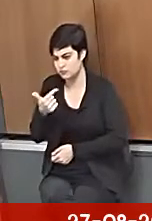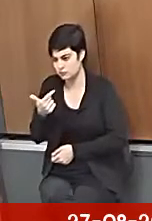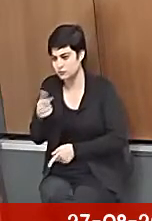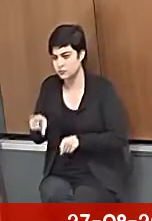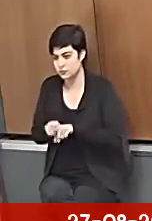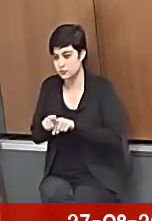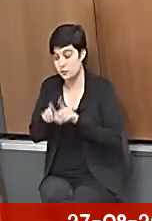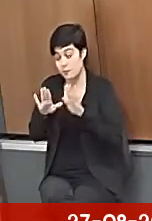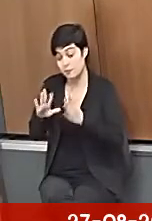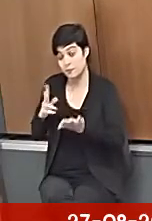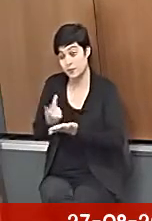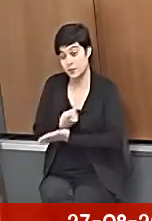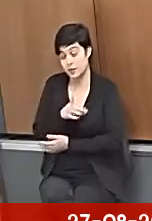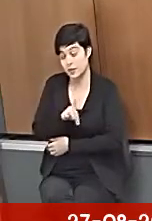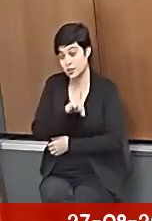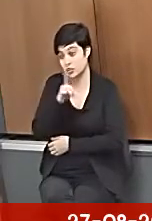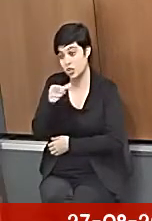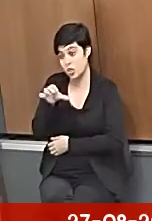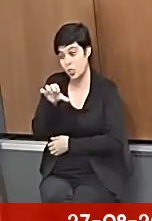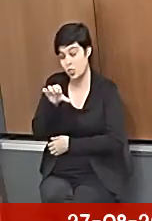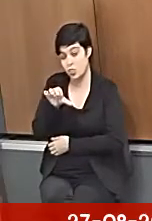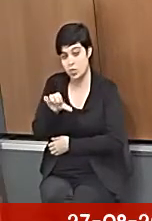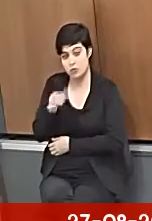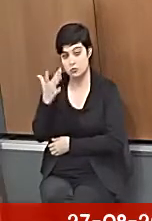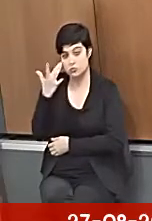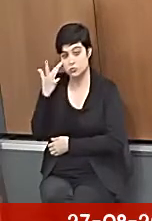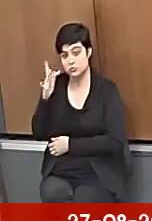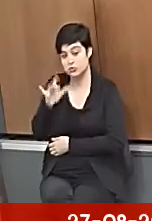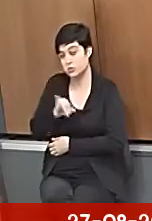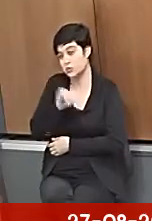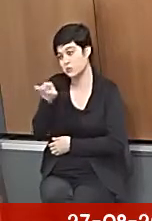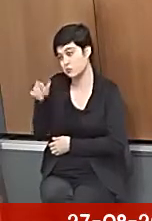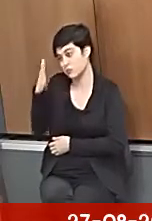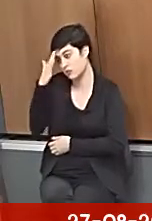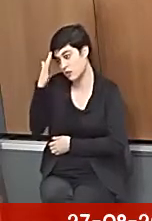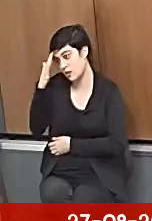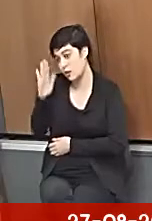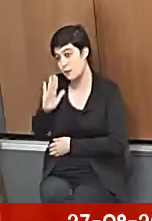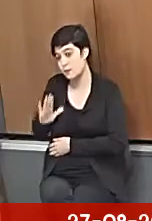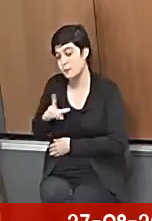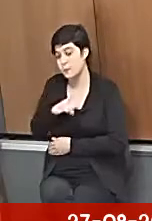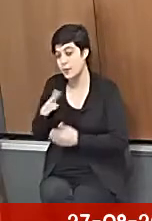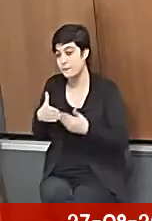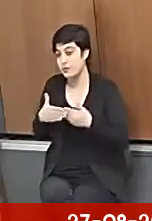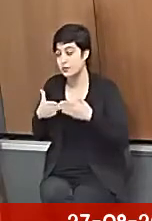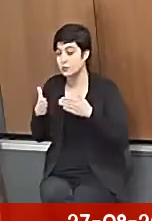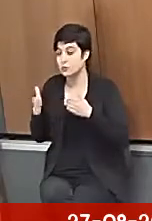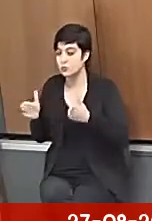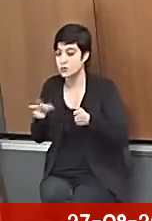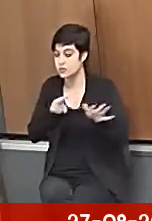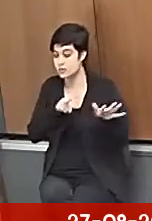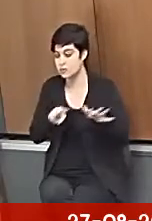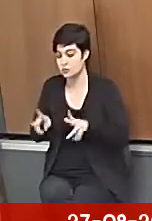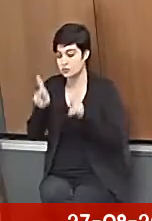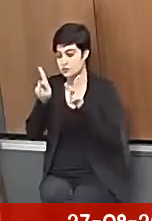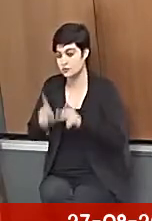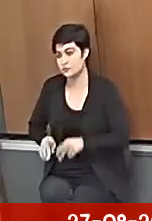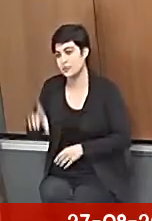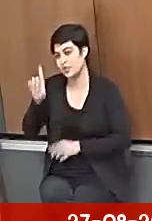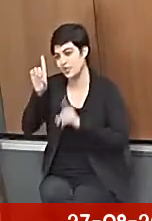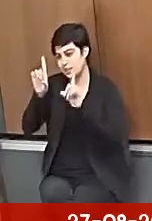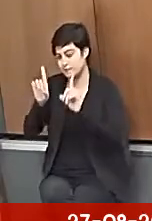tinha 9 e 16 você já receberam mais de abertura da semana da pessoa com deficiência